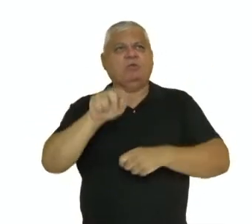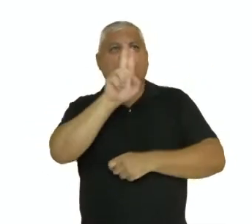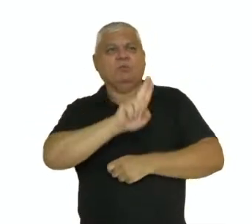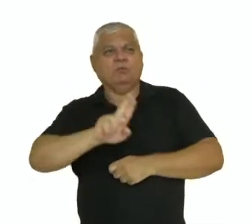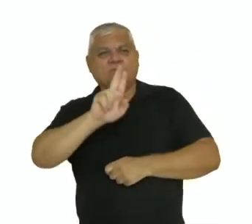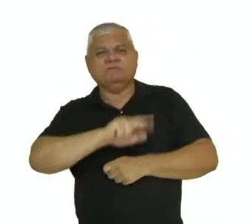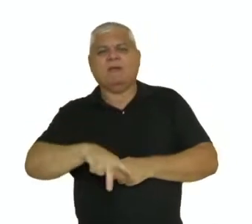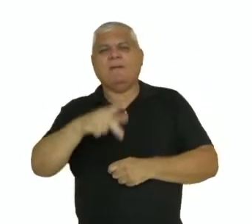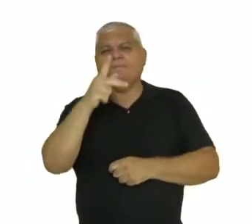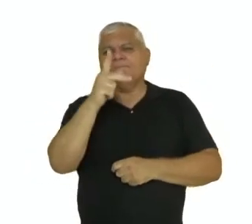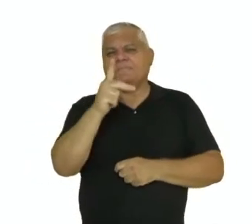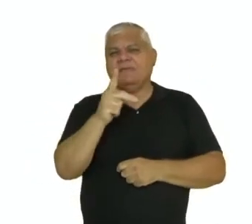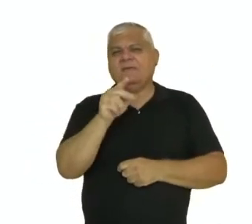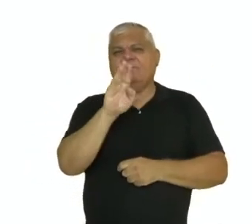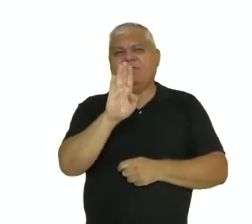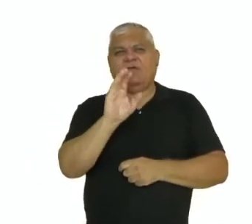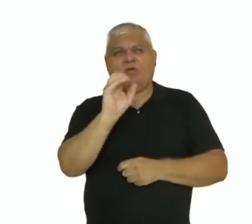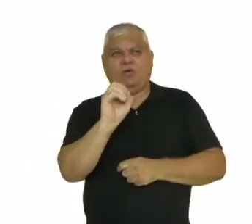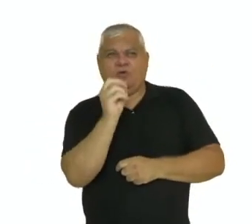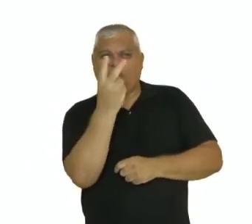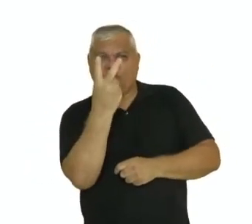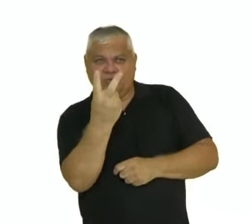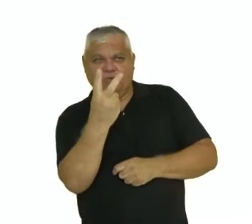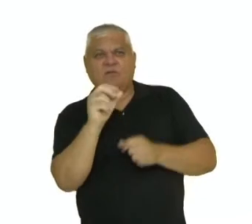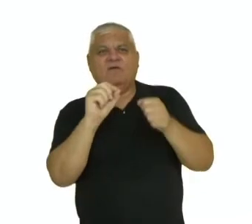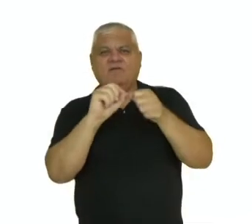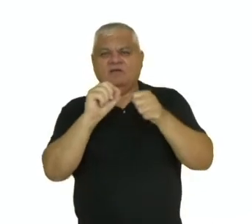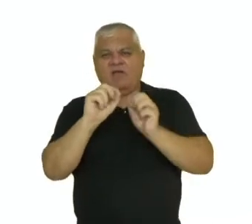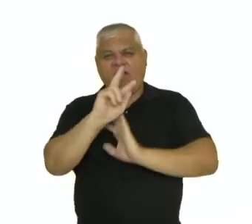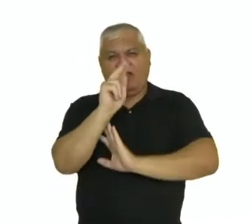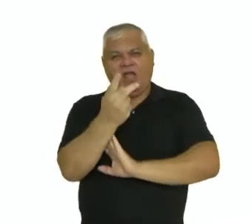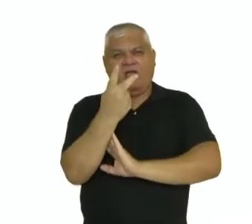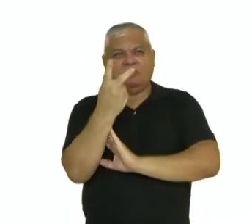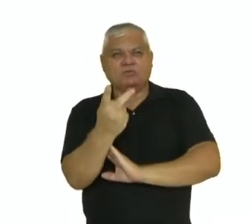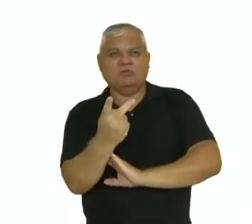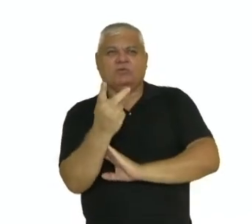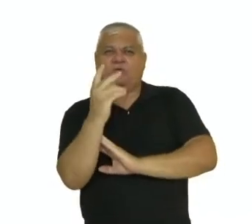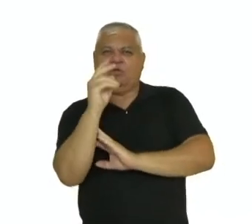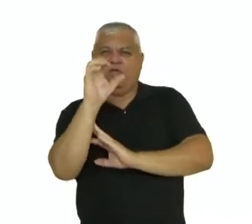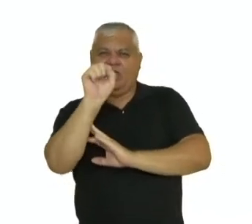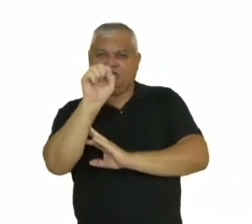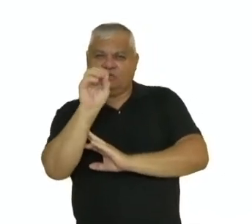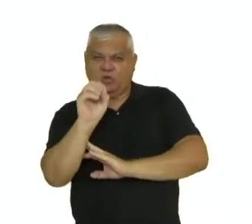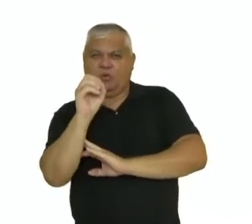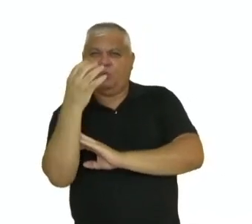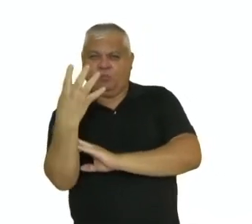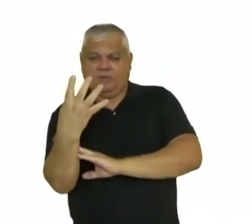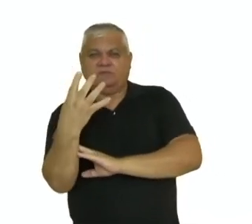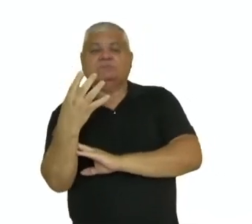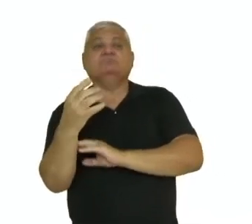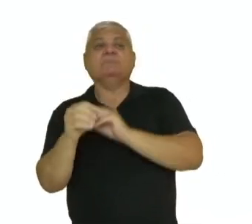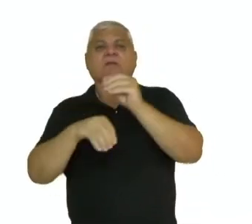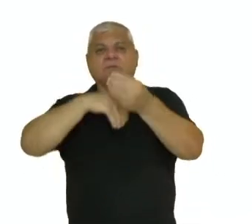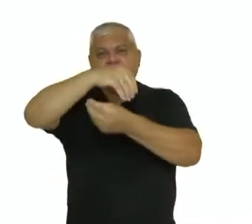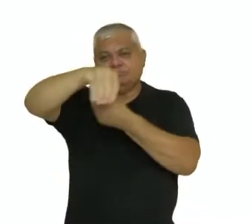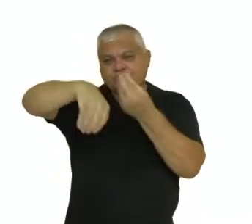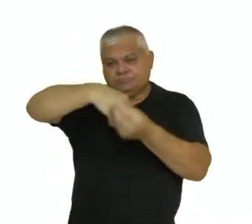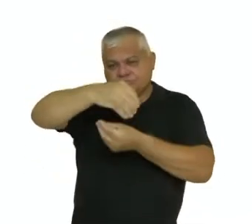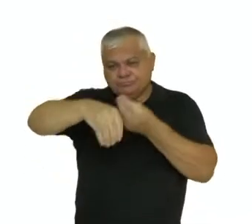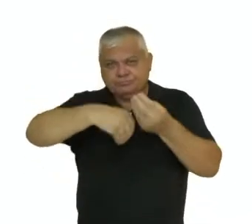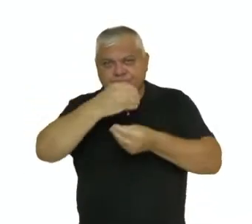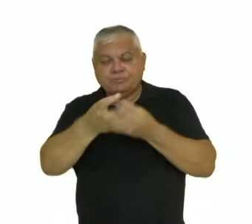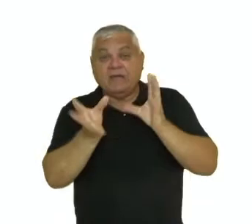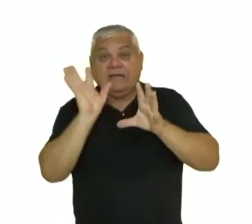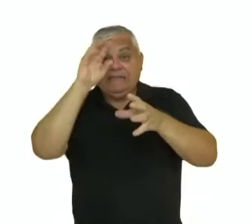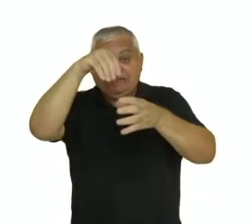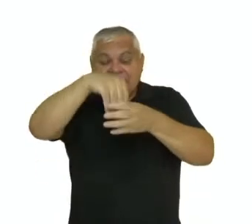ácido sulfúrico para produzir sulfato de chumbo e água. Essa mistura de componentes faz parte das reações que ocorrem no interior